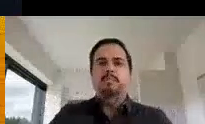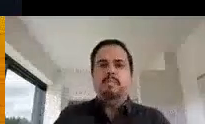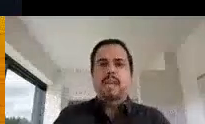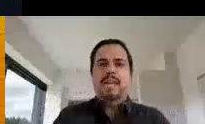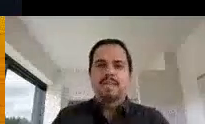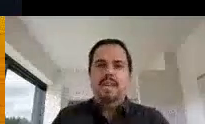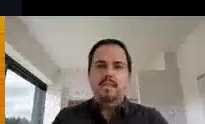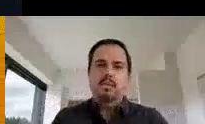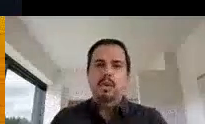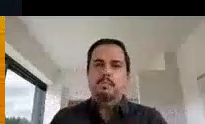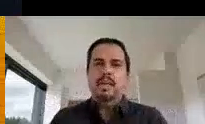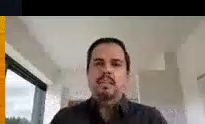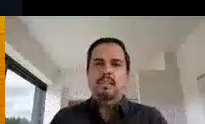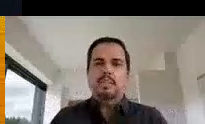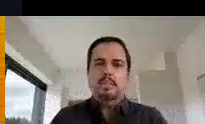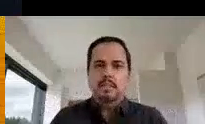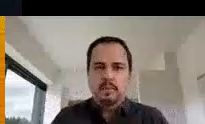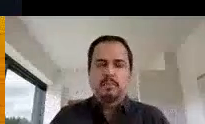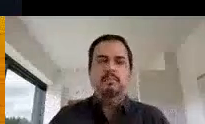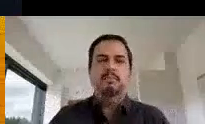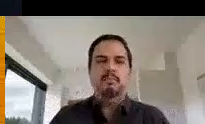Então, ela vai tornar